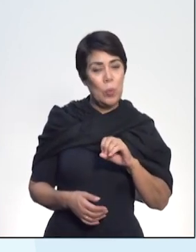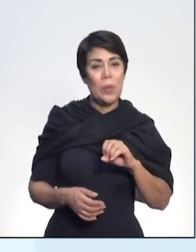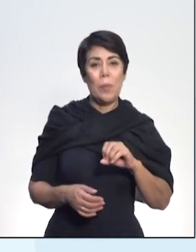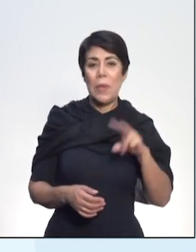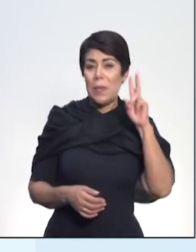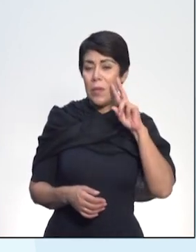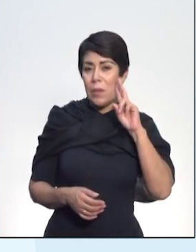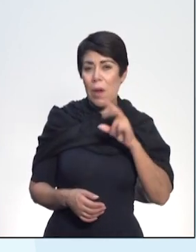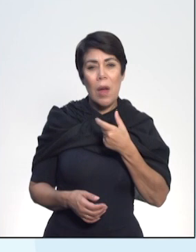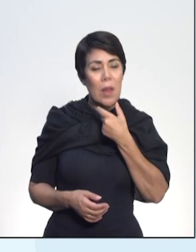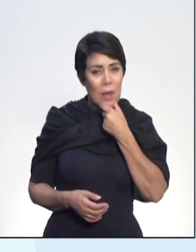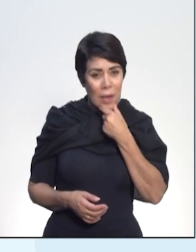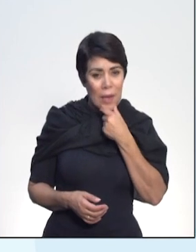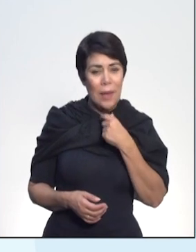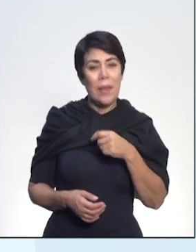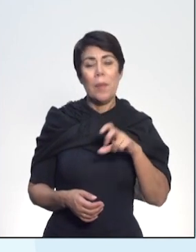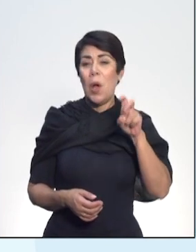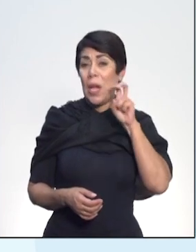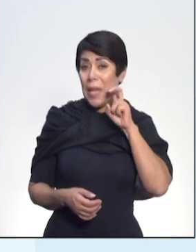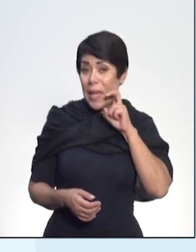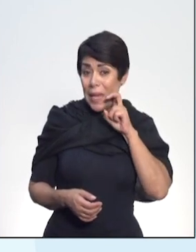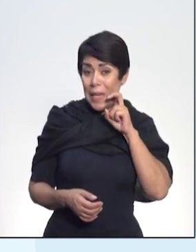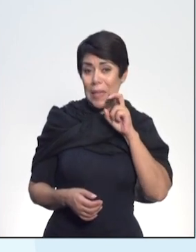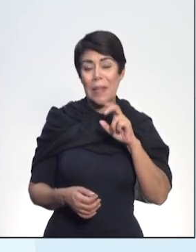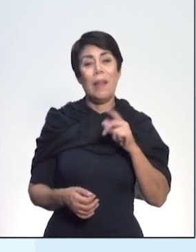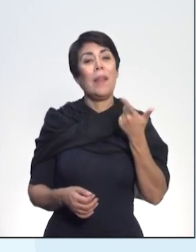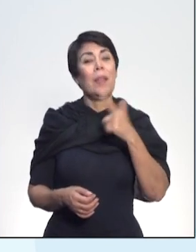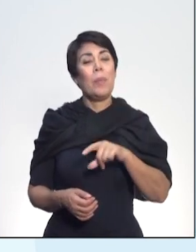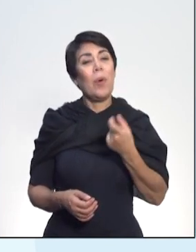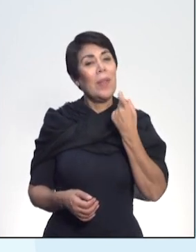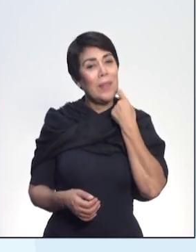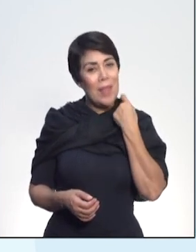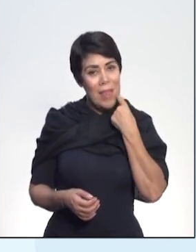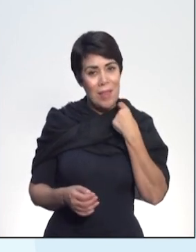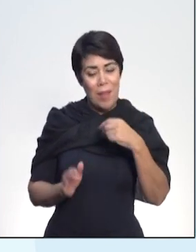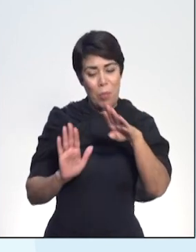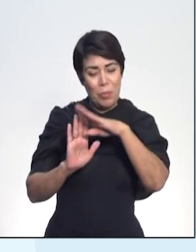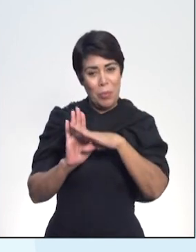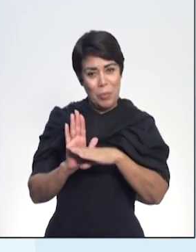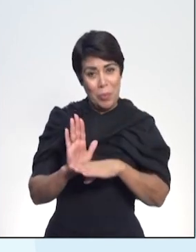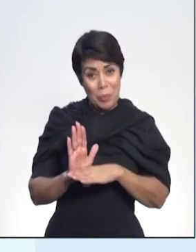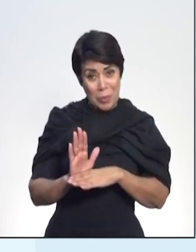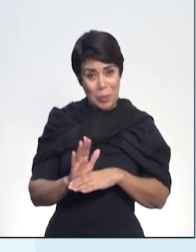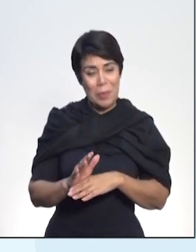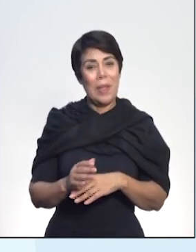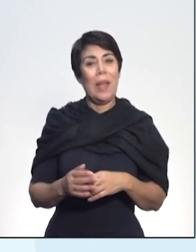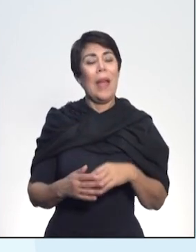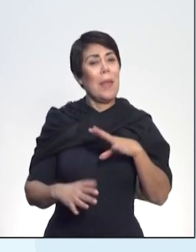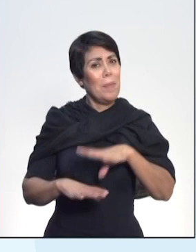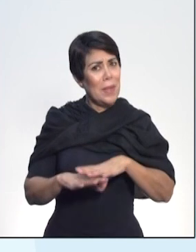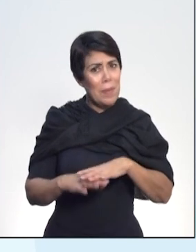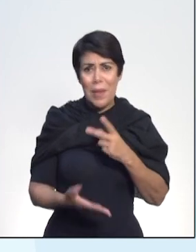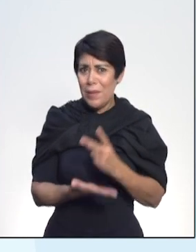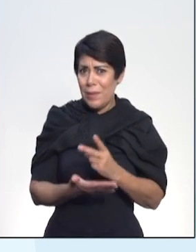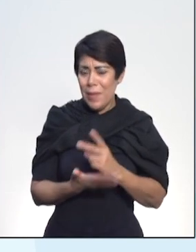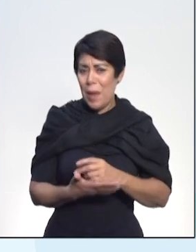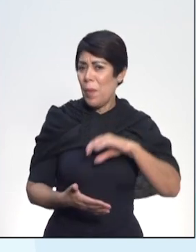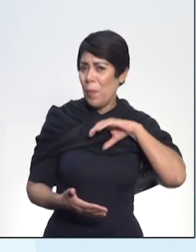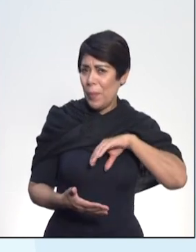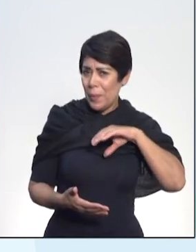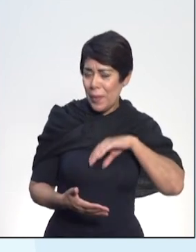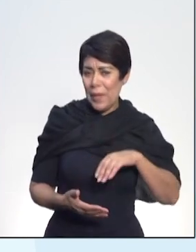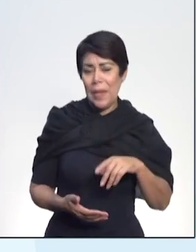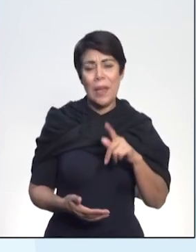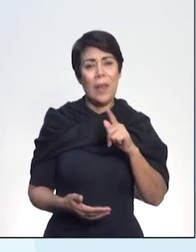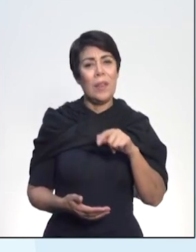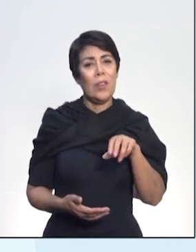Na quinta, física, geografia, inglês. Na sexta-feira, matemática novamente, português,